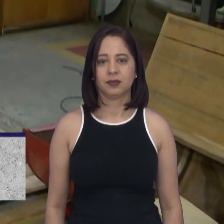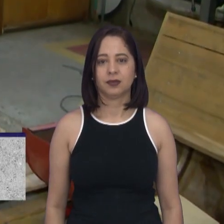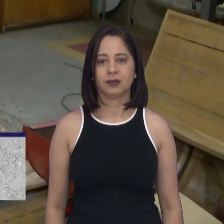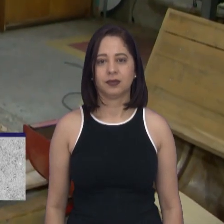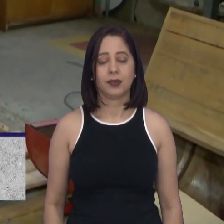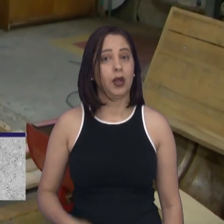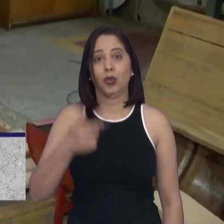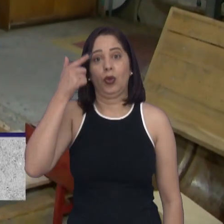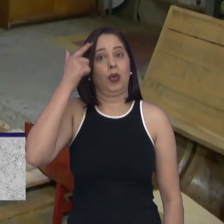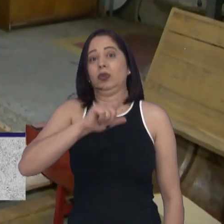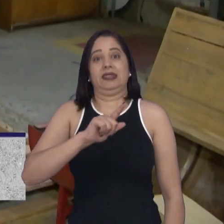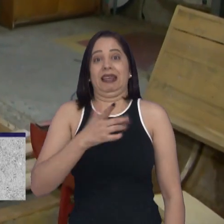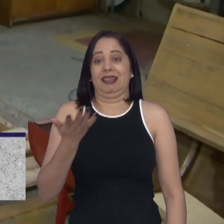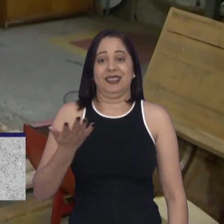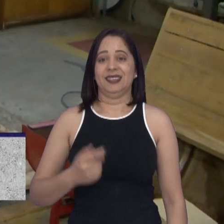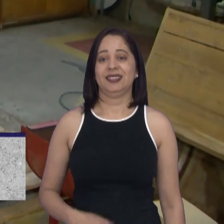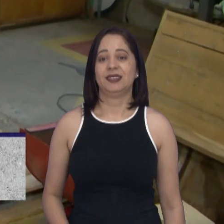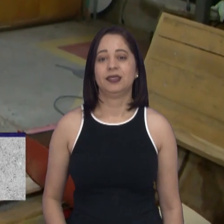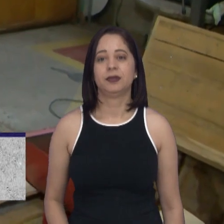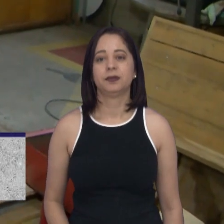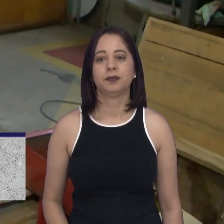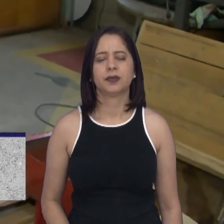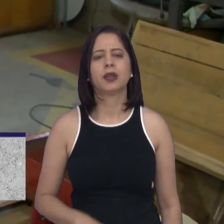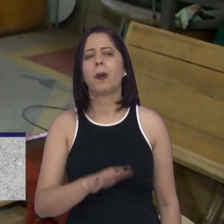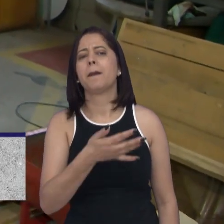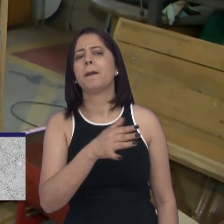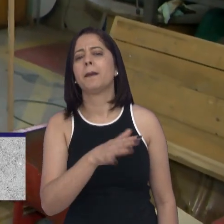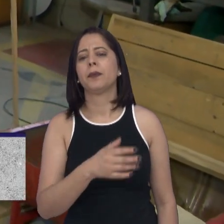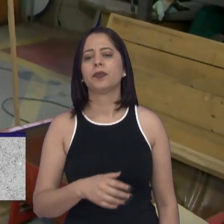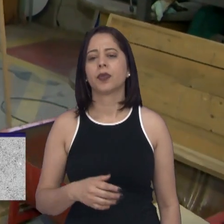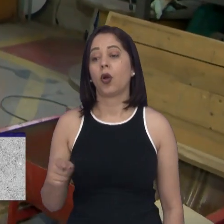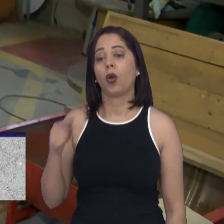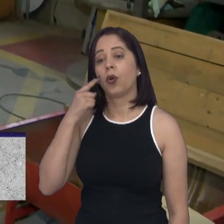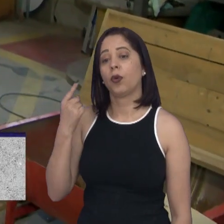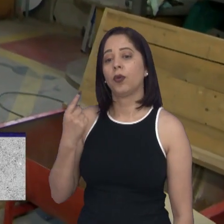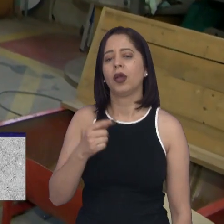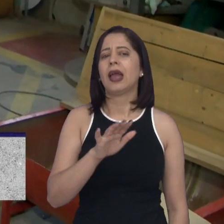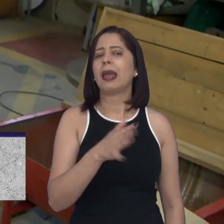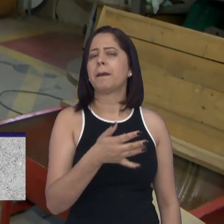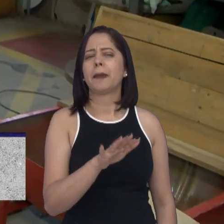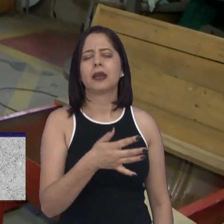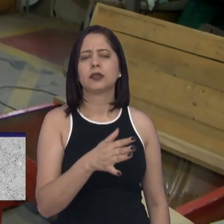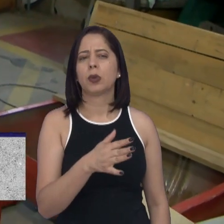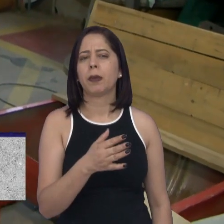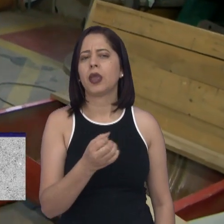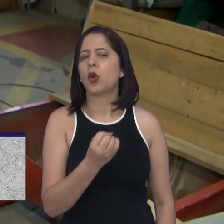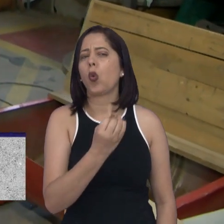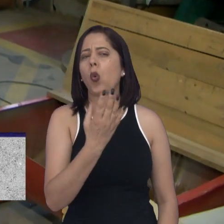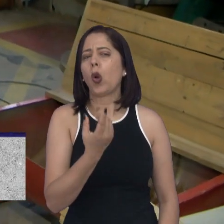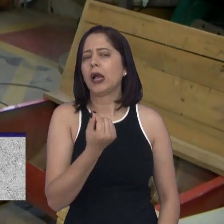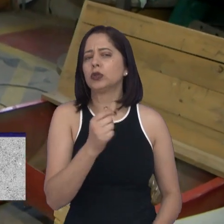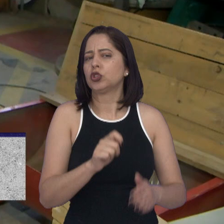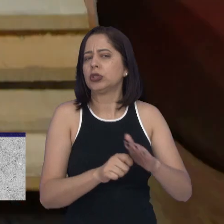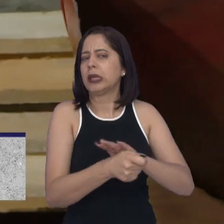Não consegui nem fazer a pergunta. Ô, Gabriel, em média, quanto que é investido para ter um banco